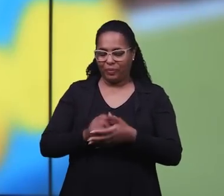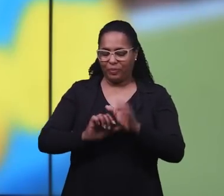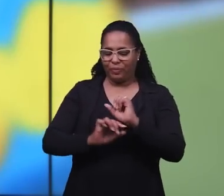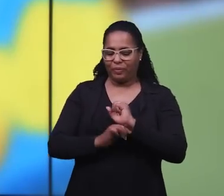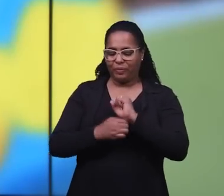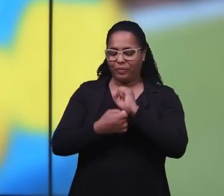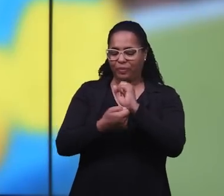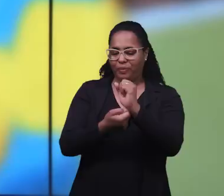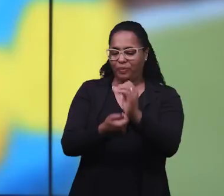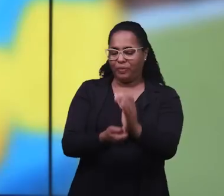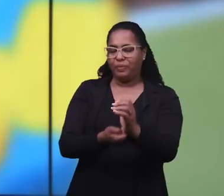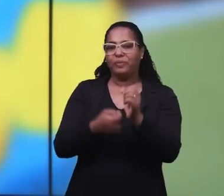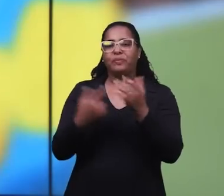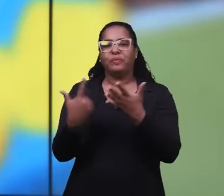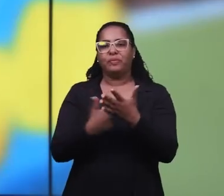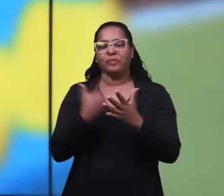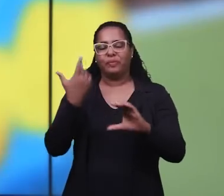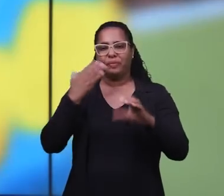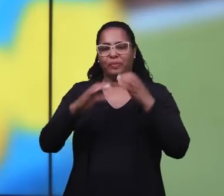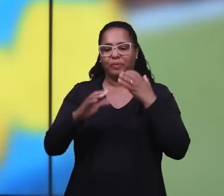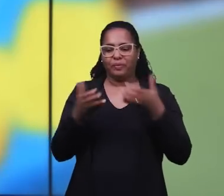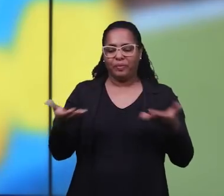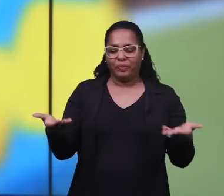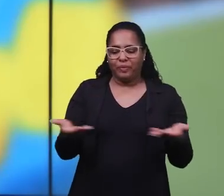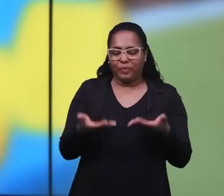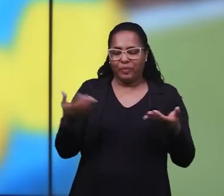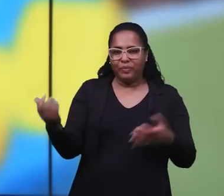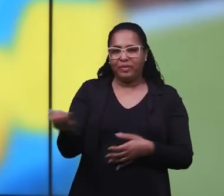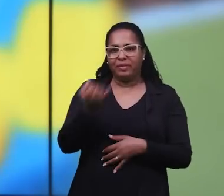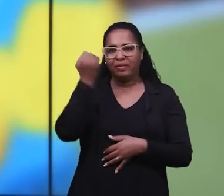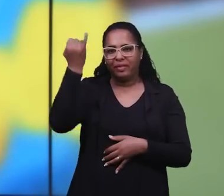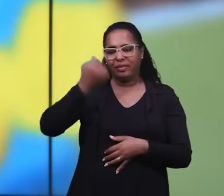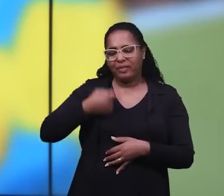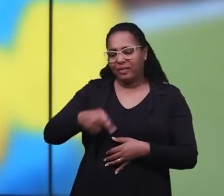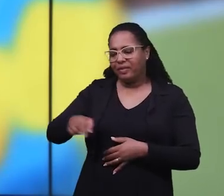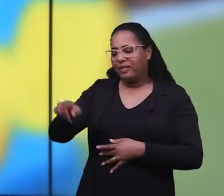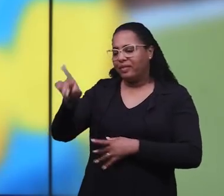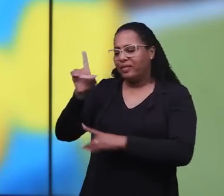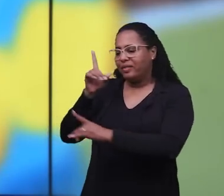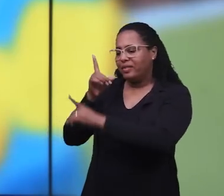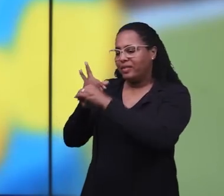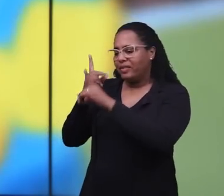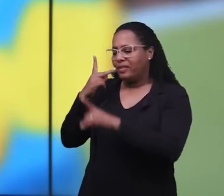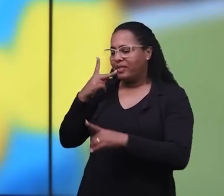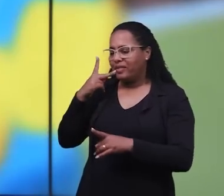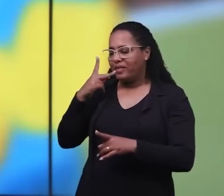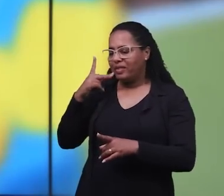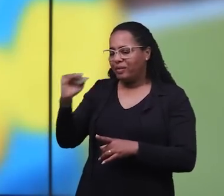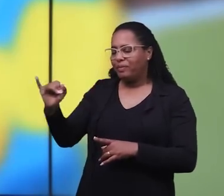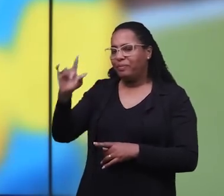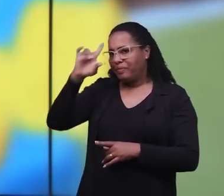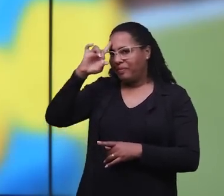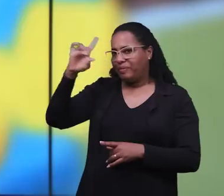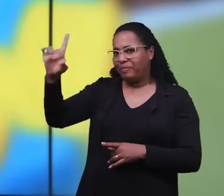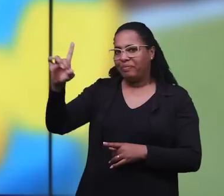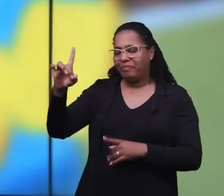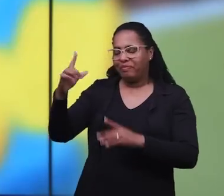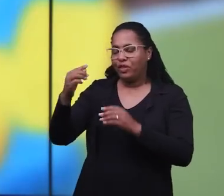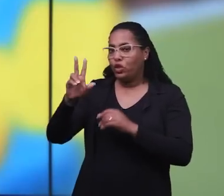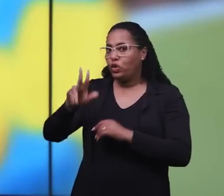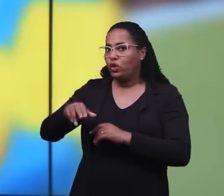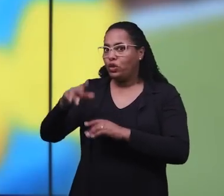livro de Cantares, vamos ver hoje a importância de irmos ao encontro de Deus Pai e nunca